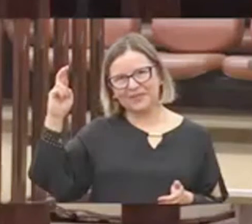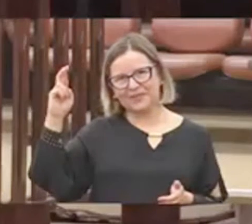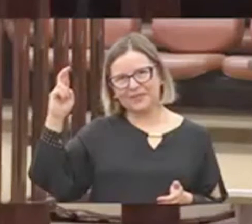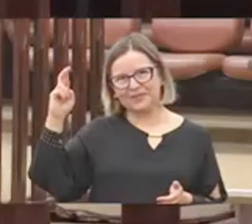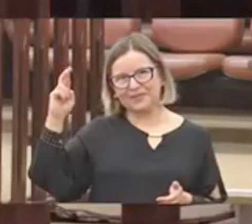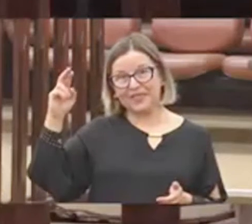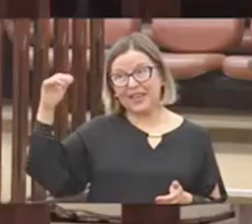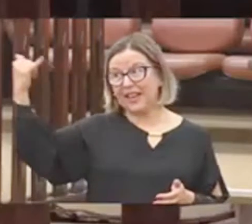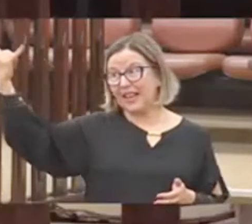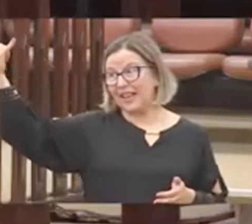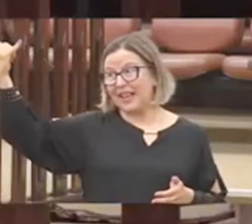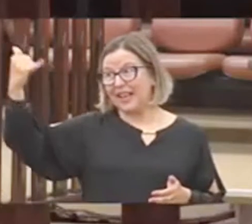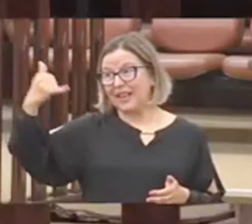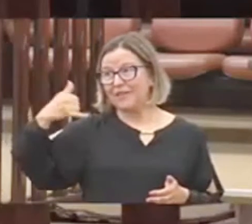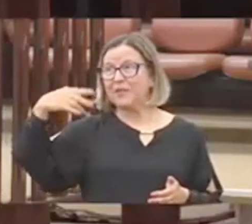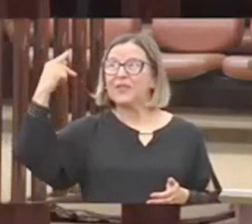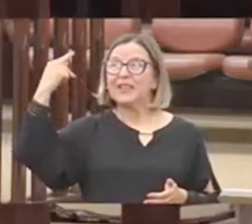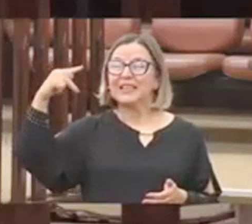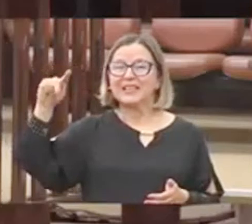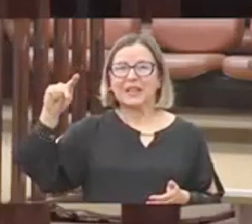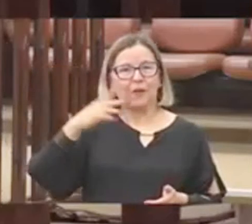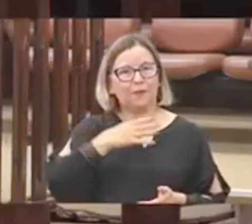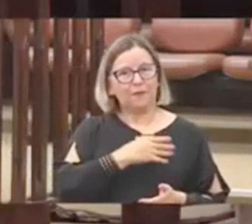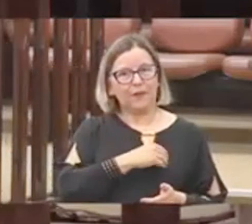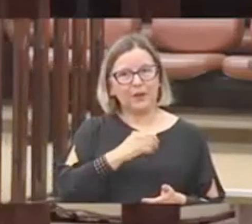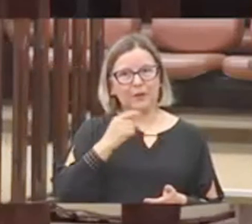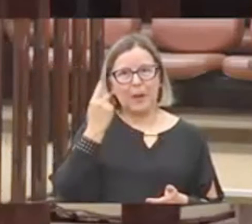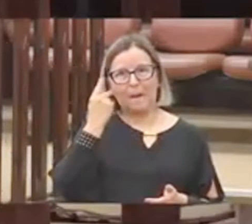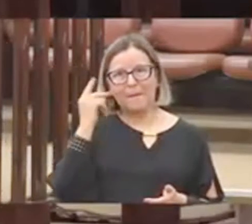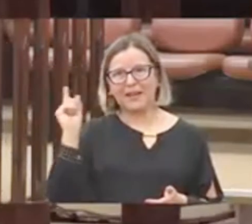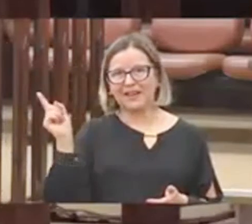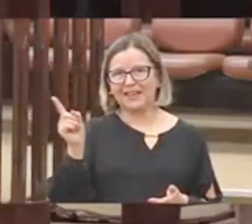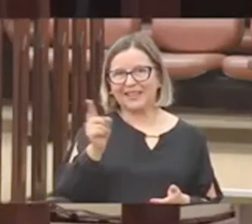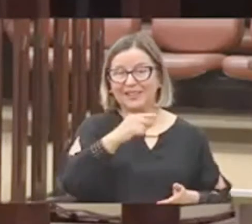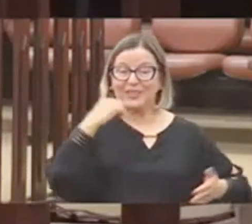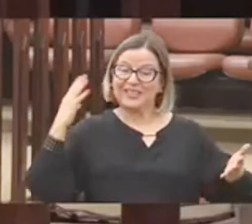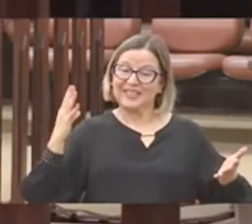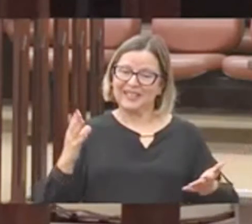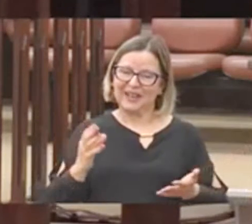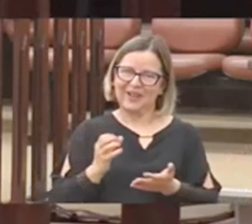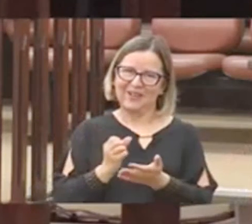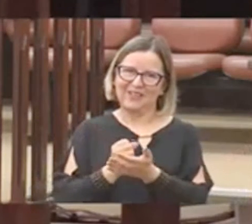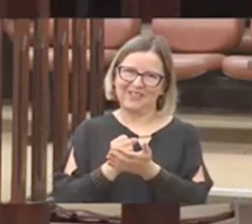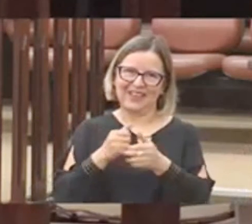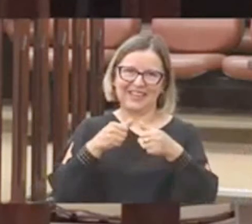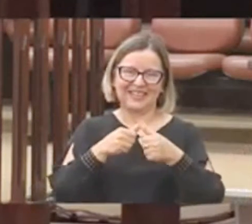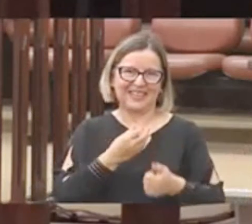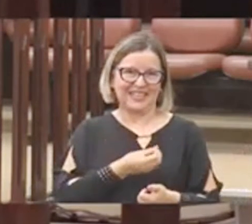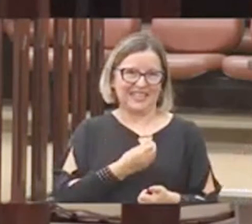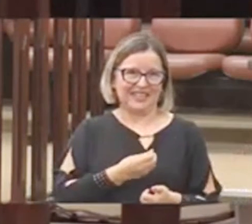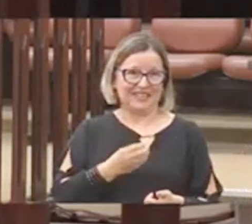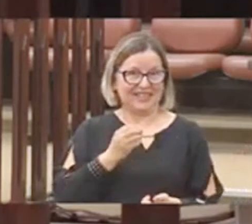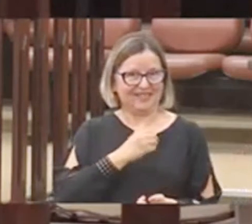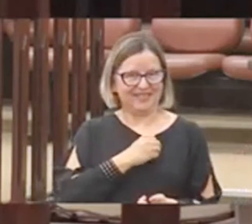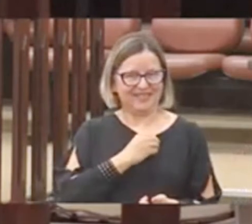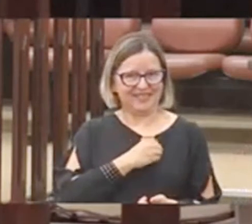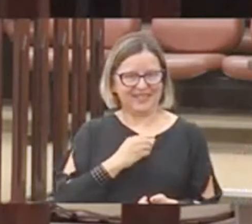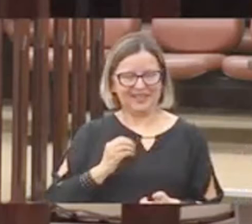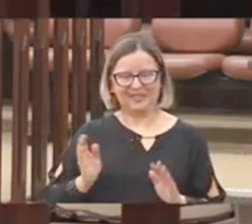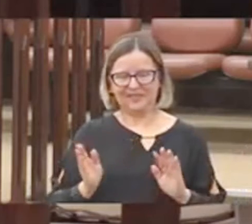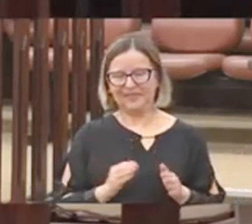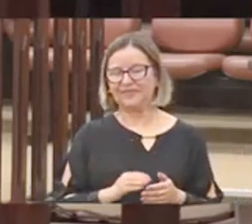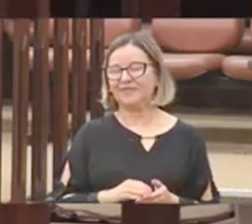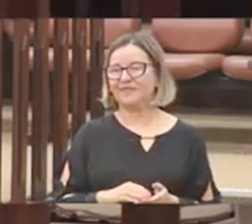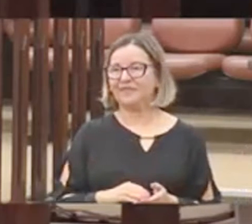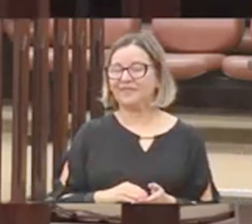enviou o seu Filho para nos resgatar desta condição. Por isso que eu gosto deste